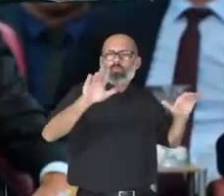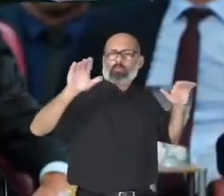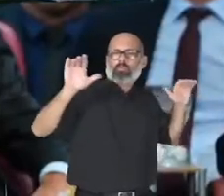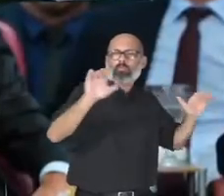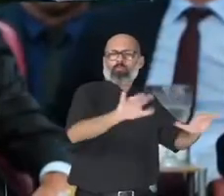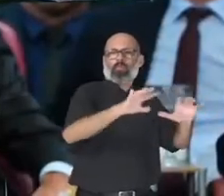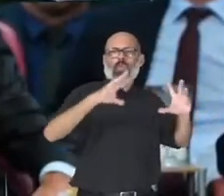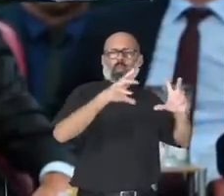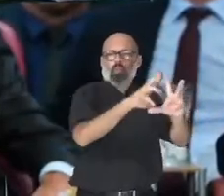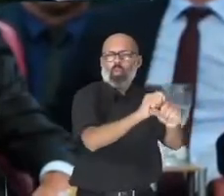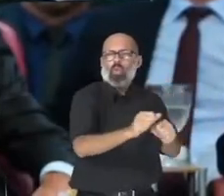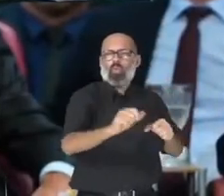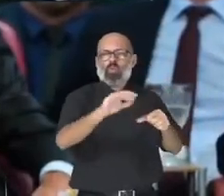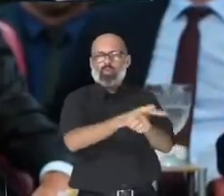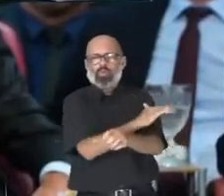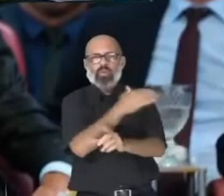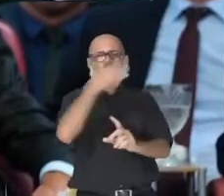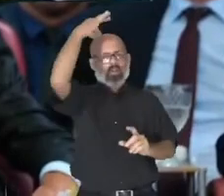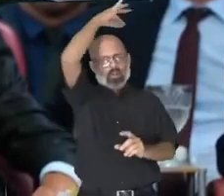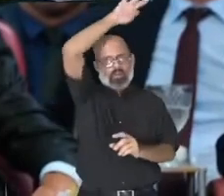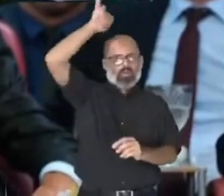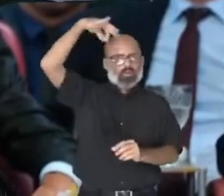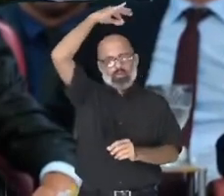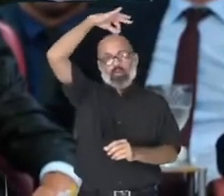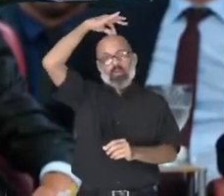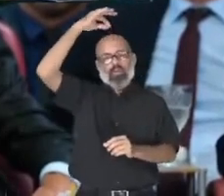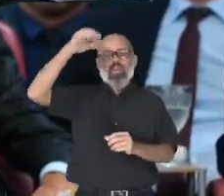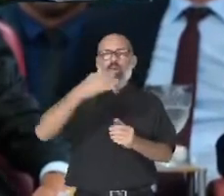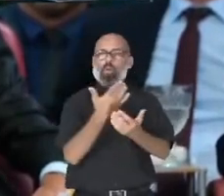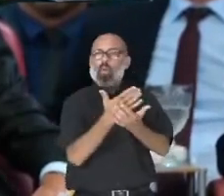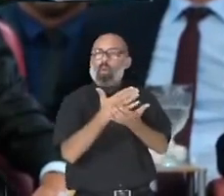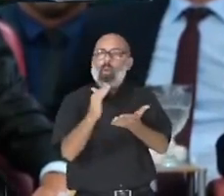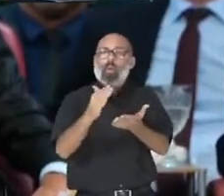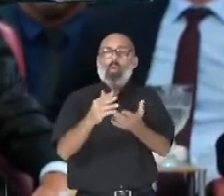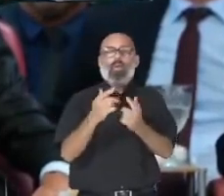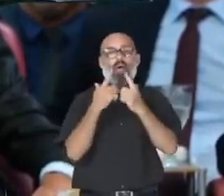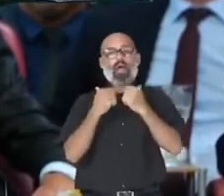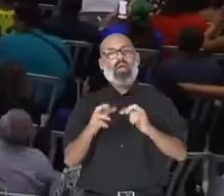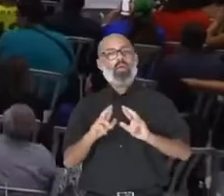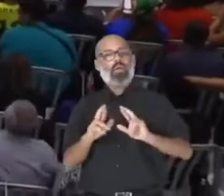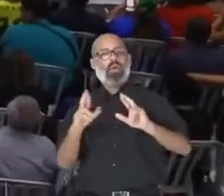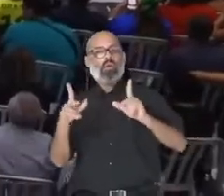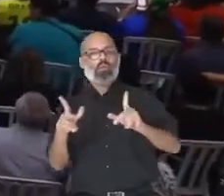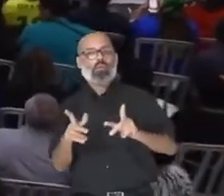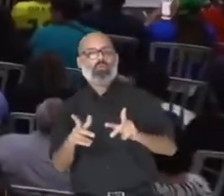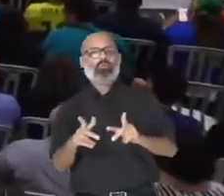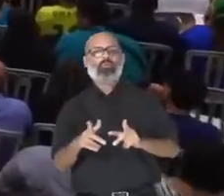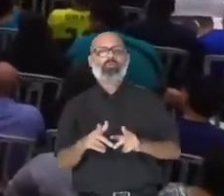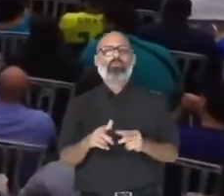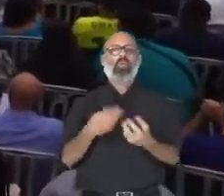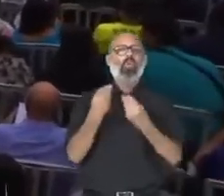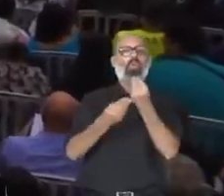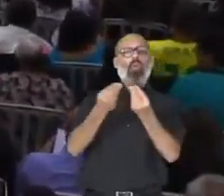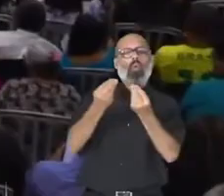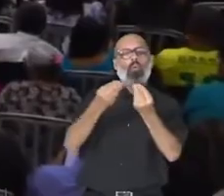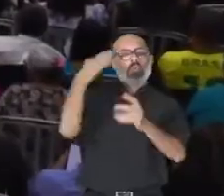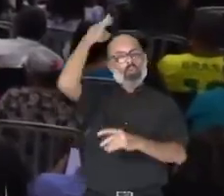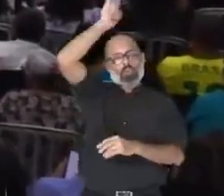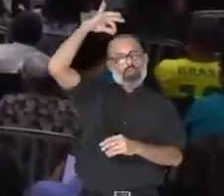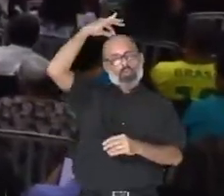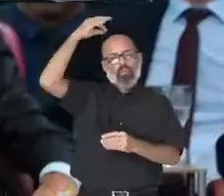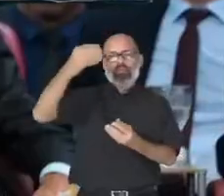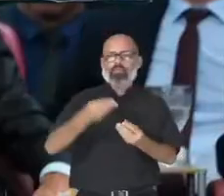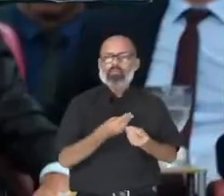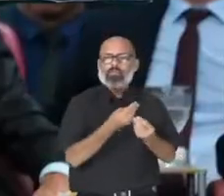e todos foram cheios do Espírito Santo, e começaram a falar em outras línguas, conforme o Espírito